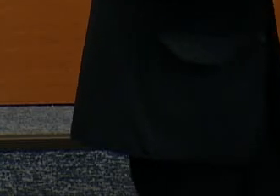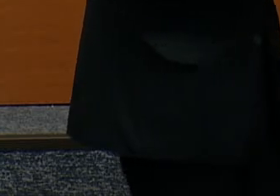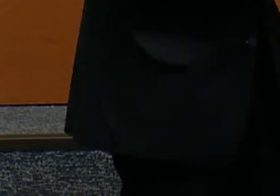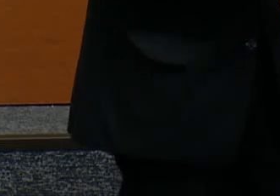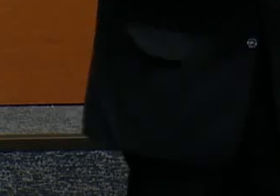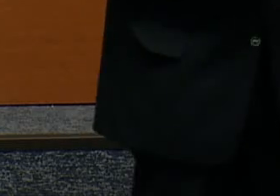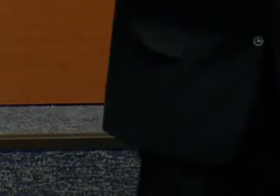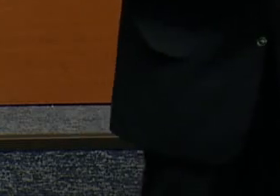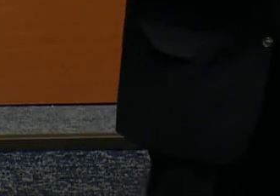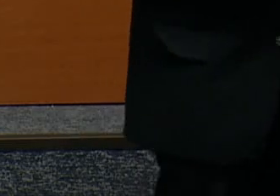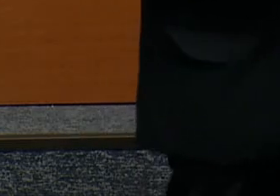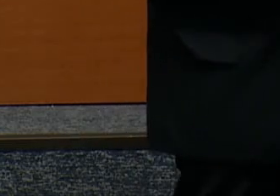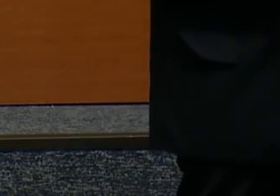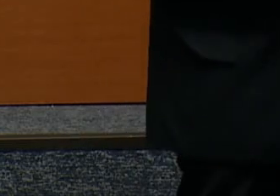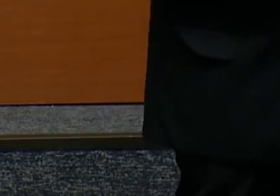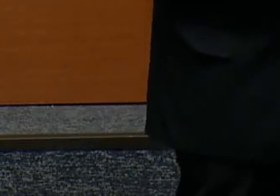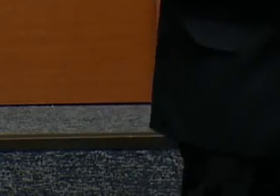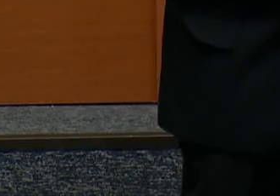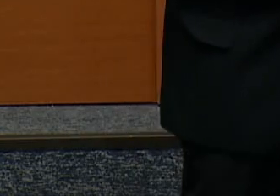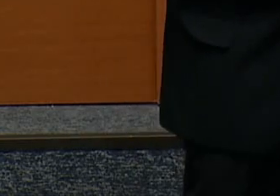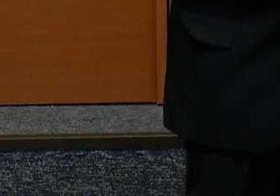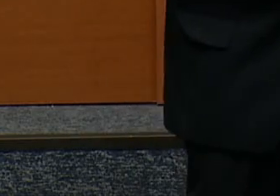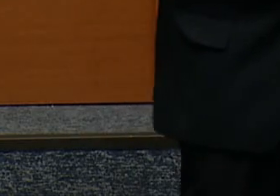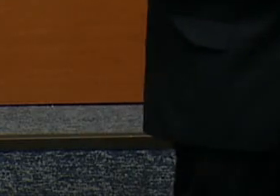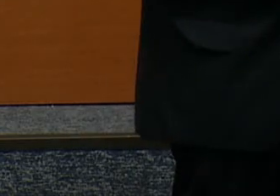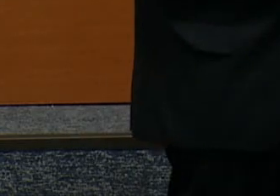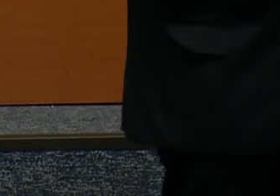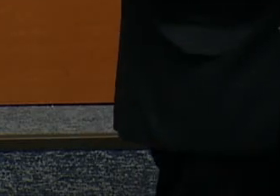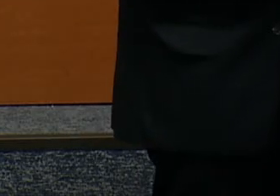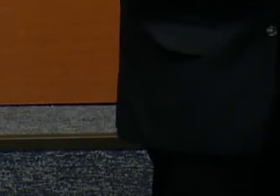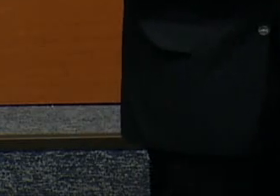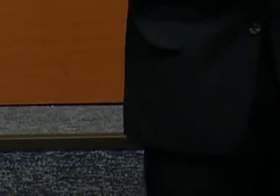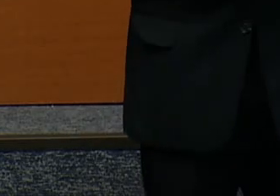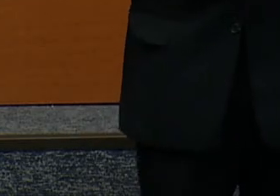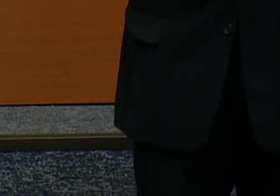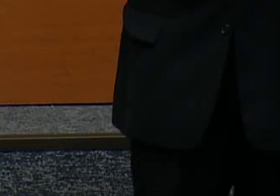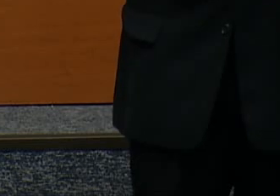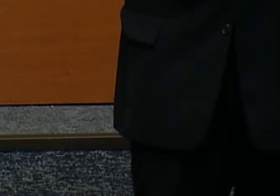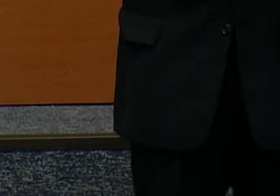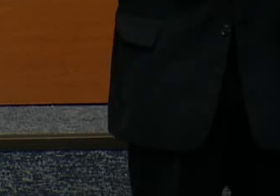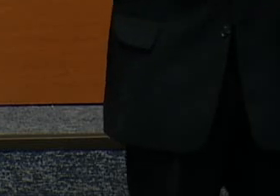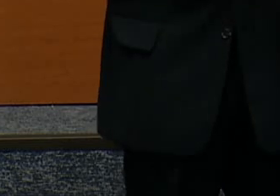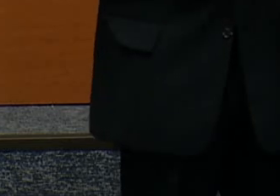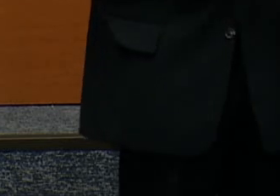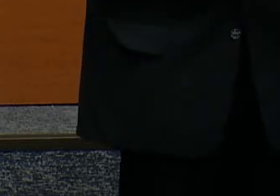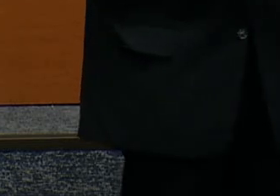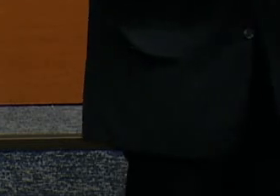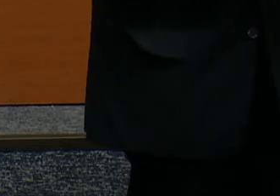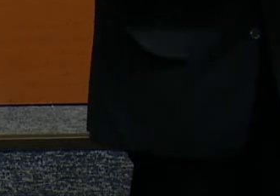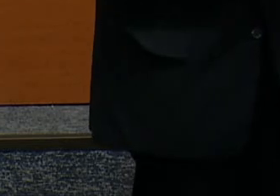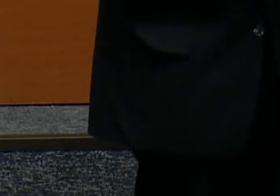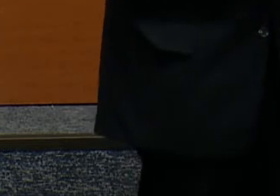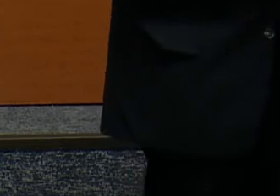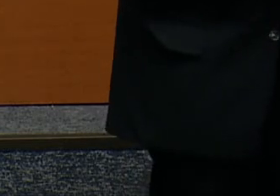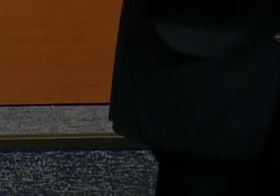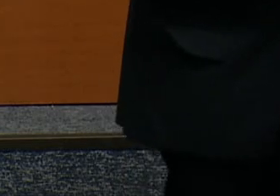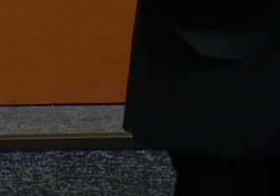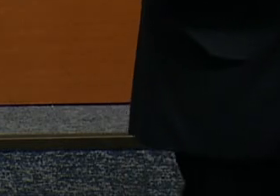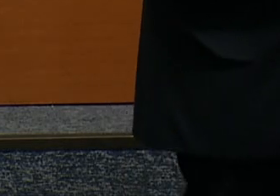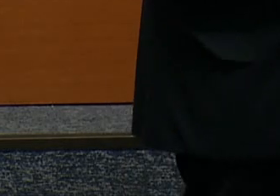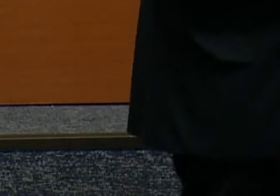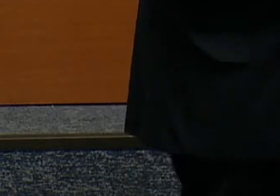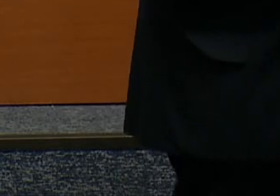participar aqui de Sorocaba. A gente aprendeu a amar essa cidade. E eu teria me estabelecido aqui se não fosse